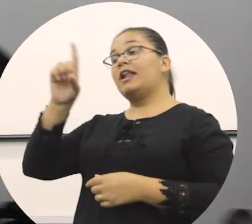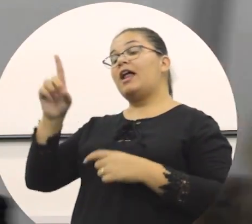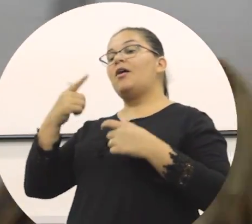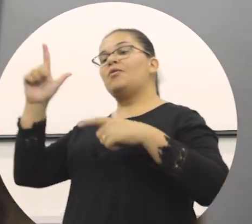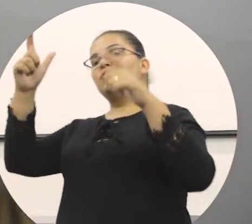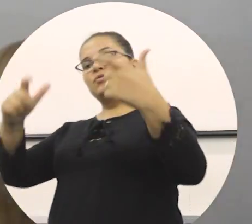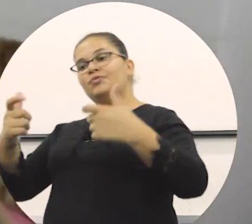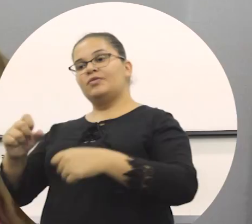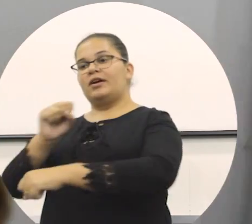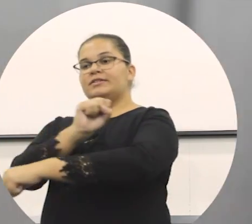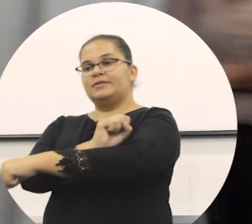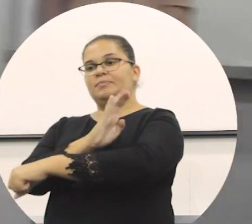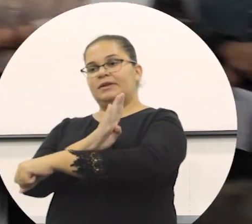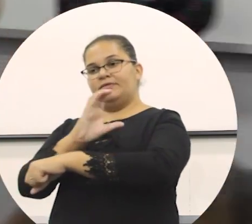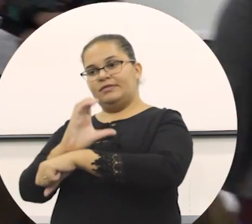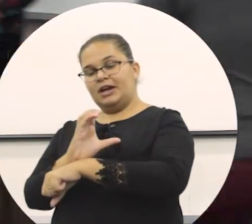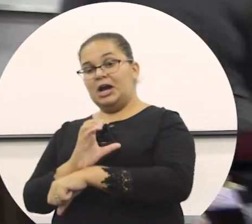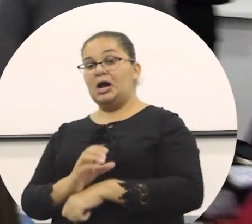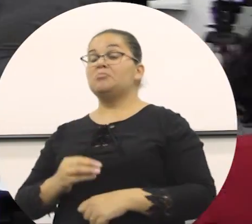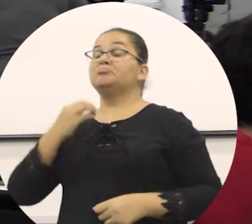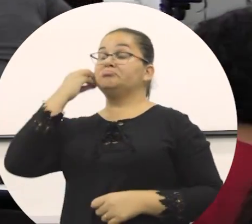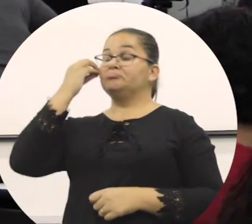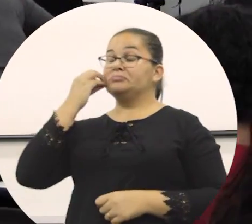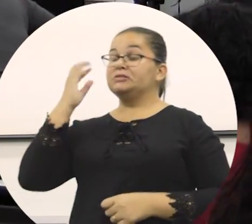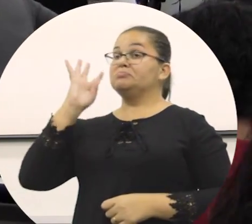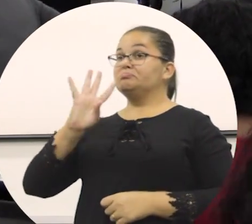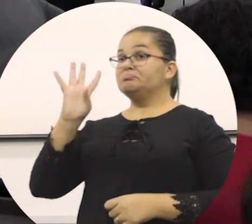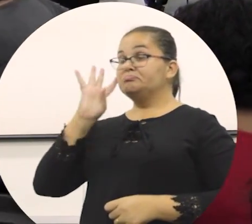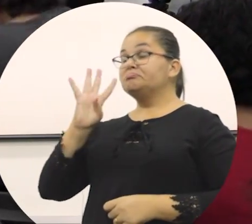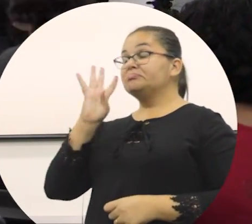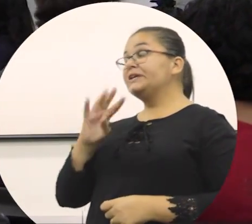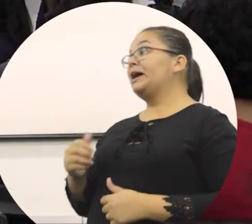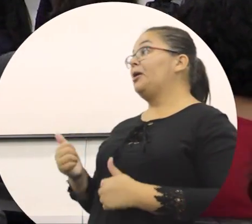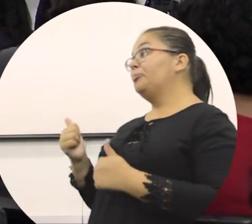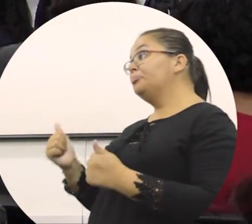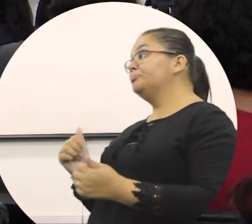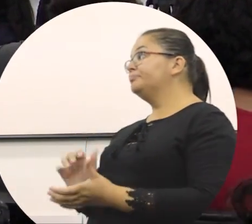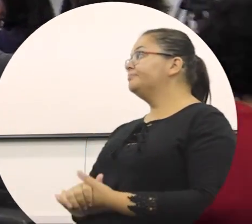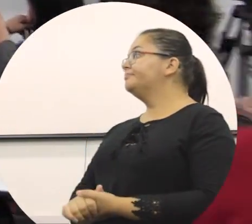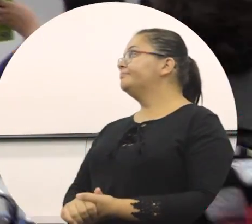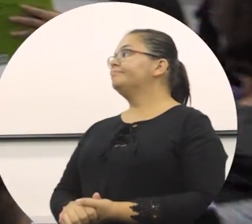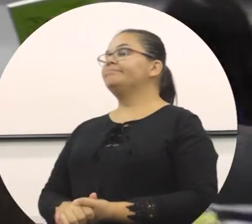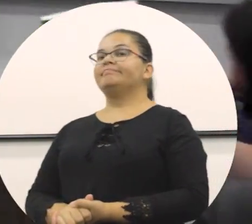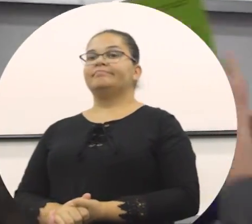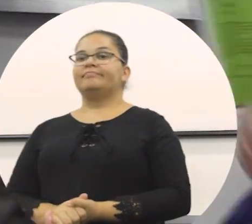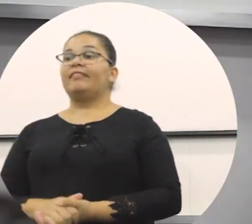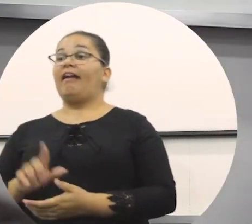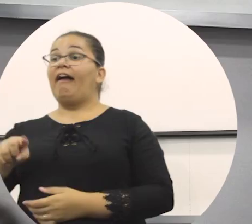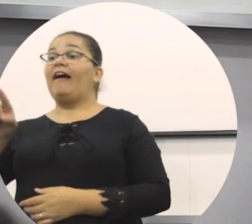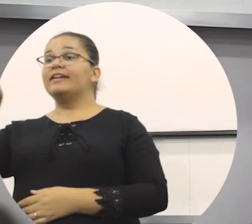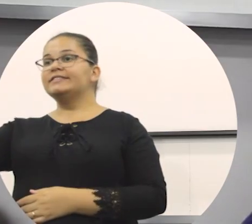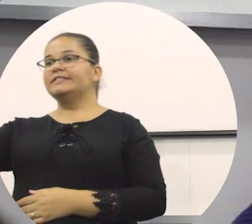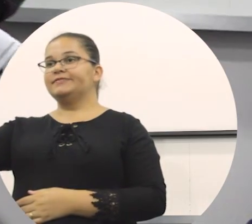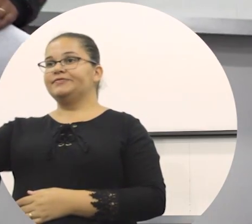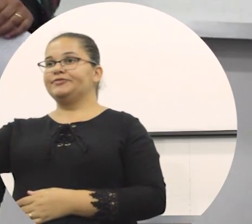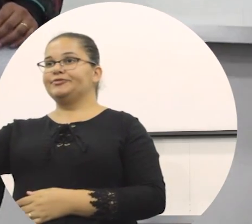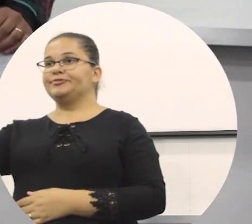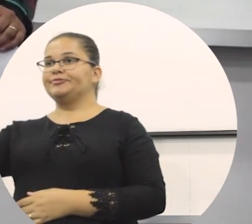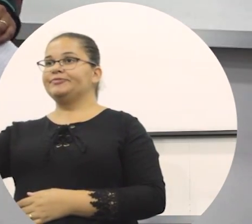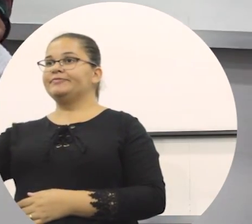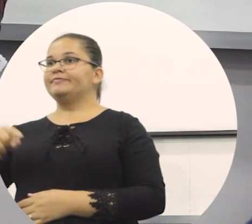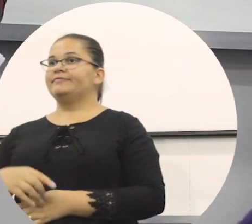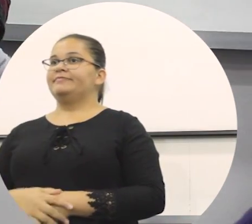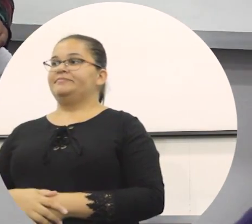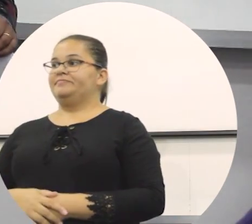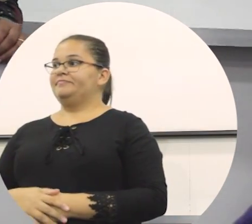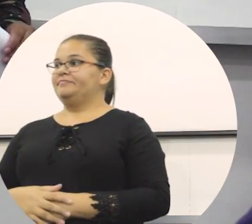foi uma experiência bem enriquecedora, foi muito bacana. Isso é bacana. É isso. Acho que é isso aqui, Bela.